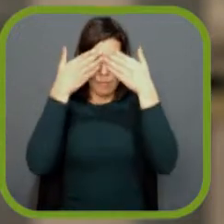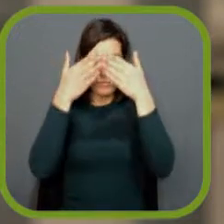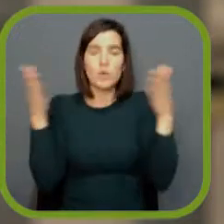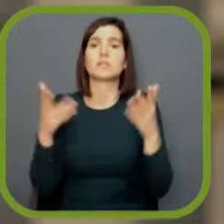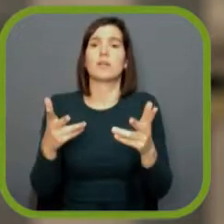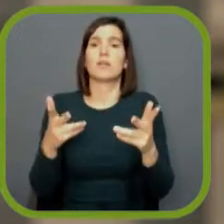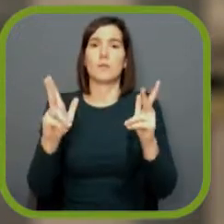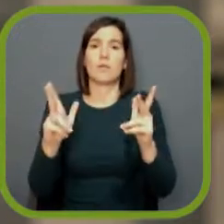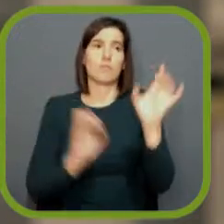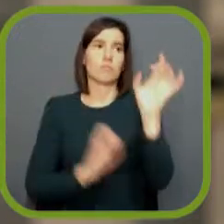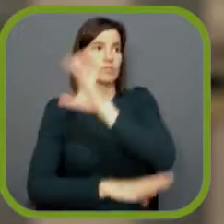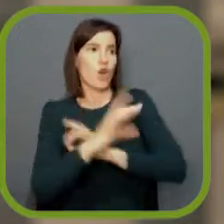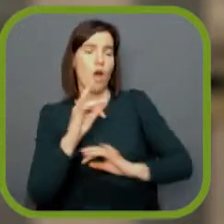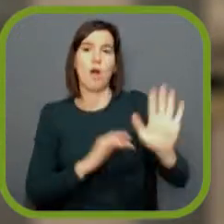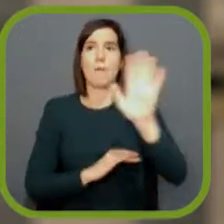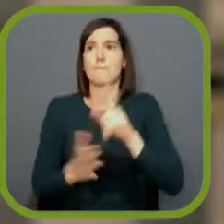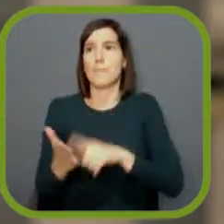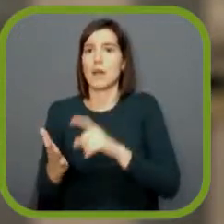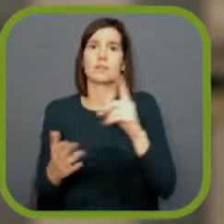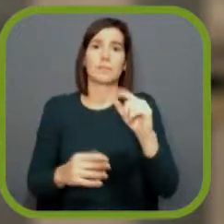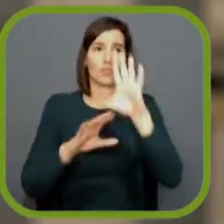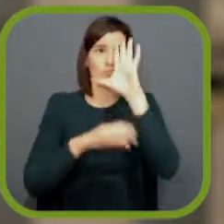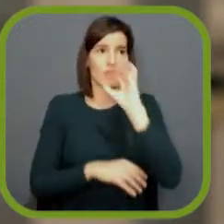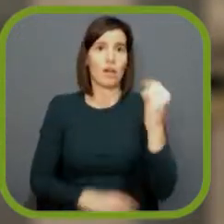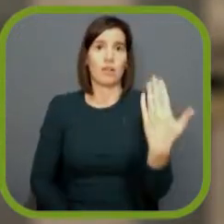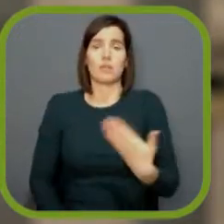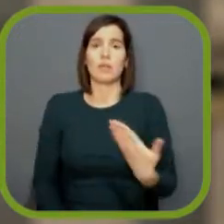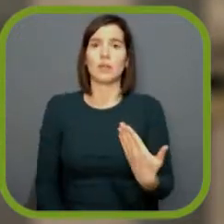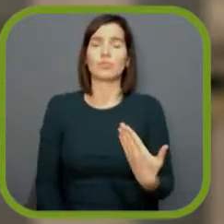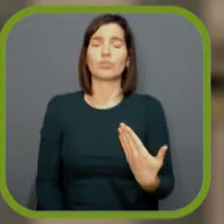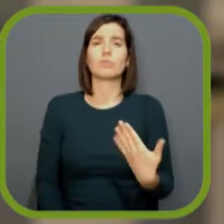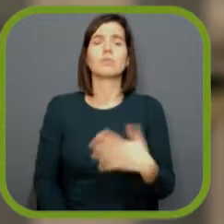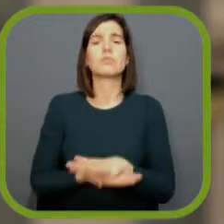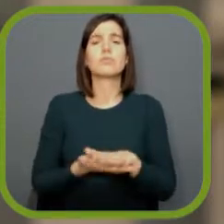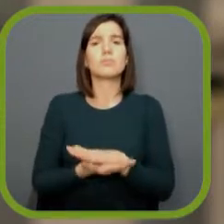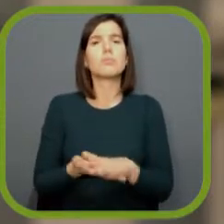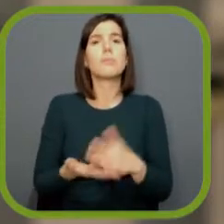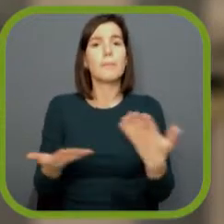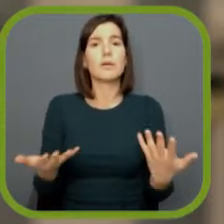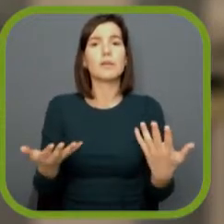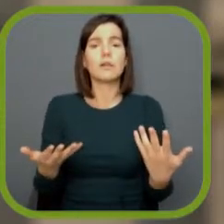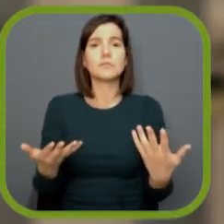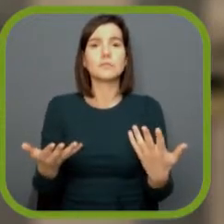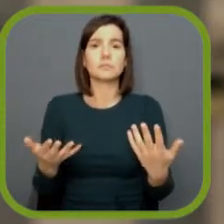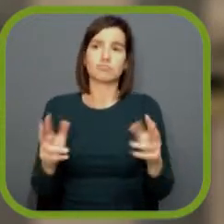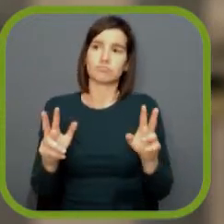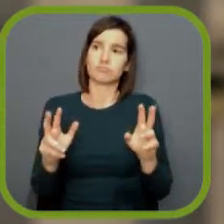democracias liberais, de matriz ocidental e em Estados de Direito, o fundamento